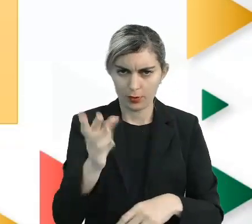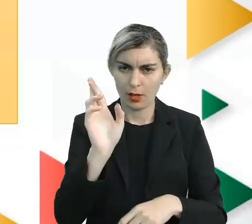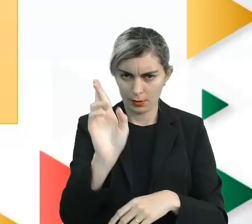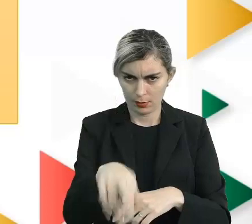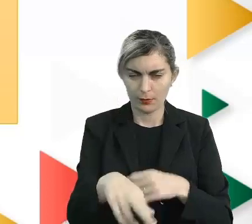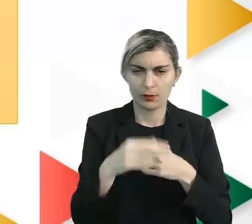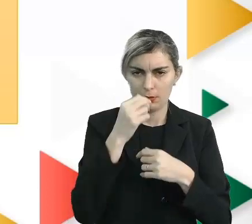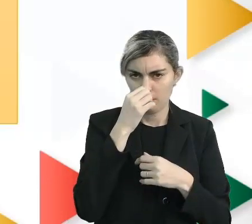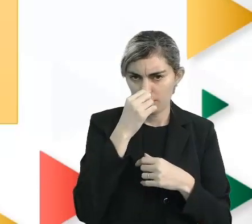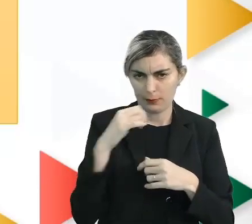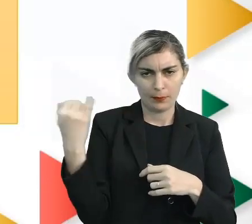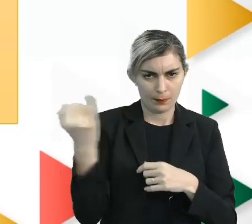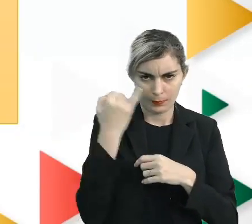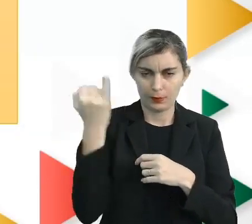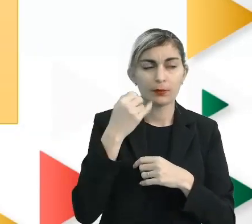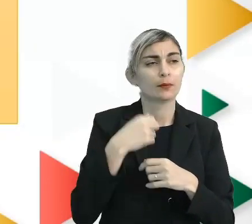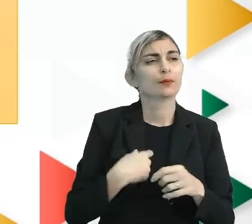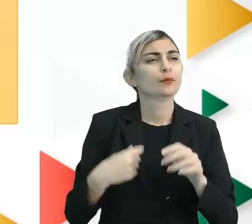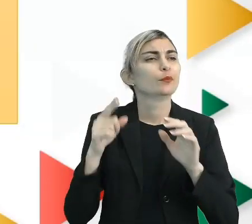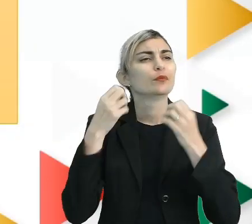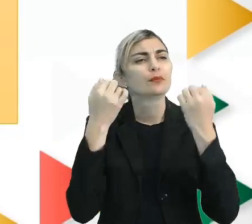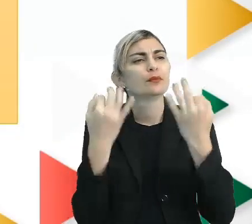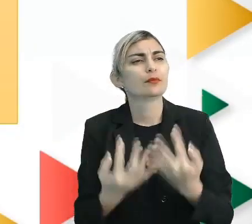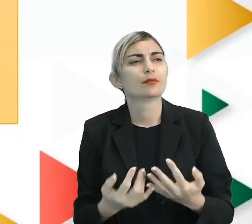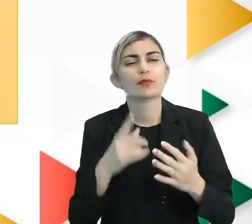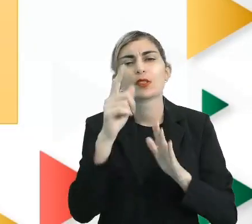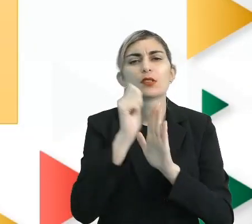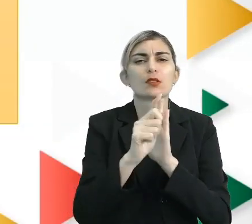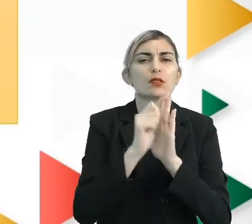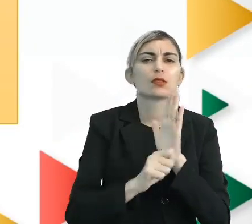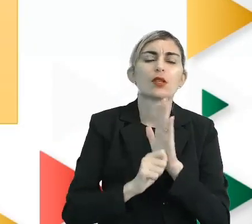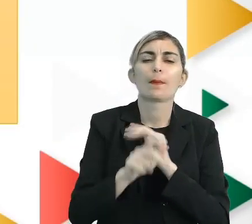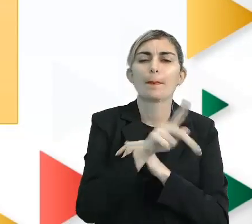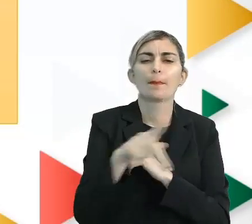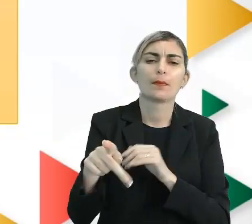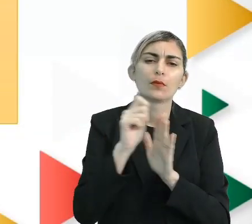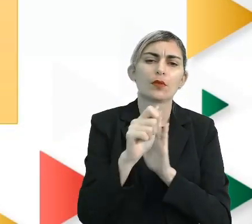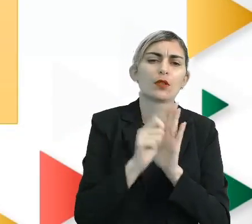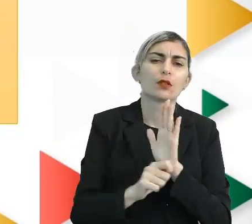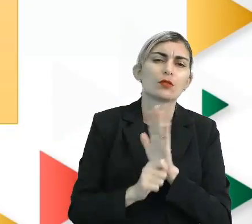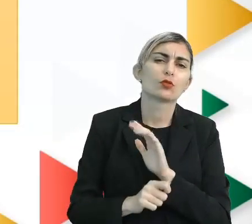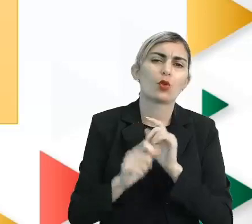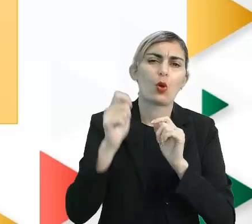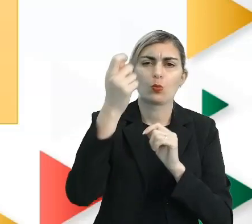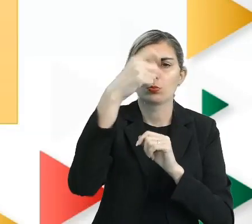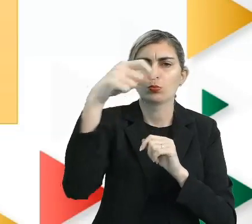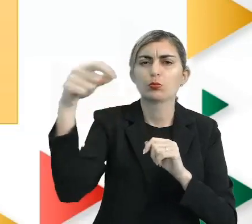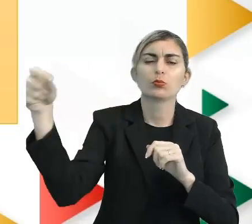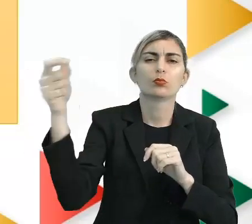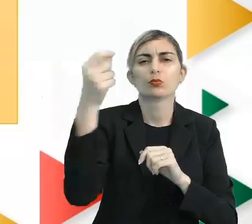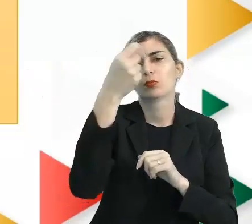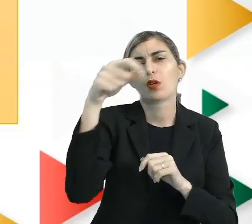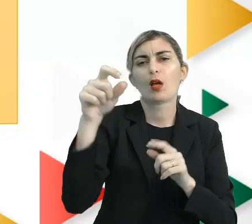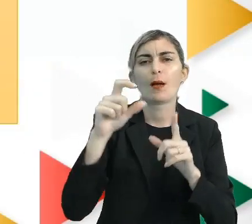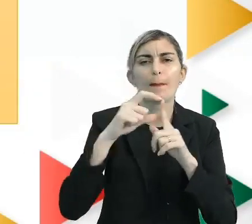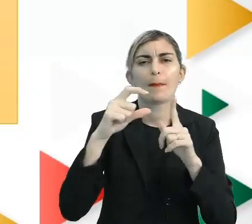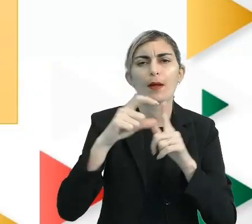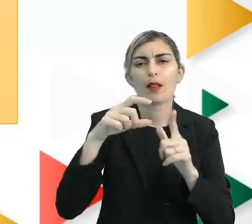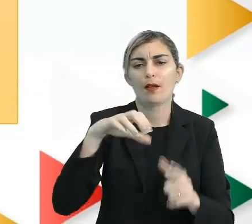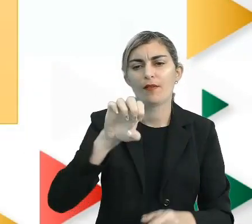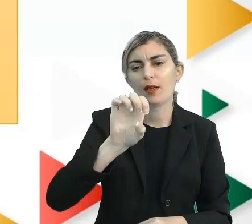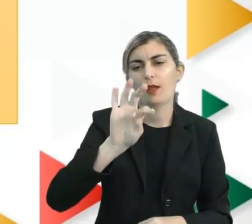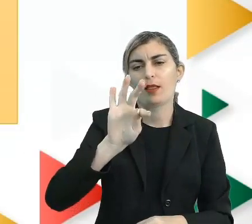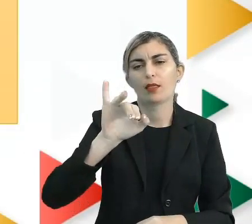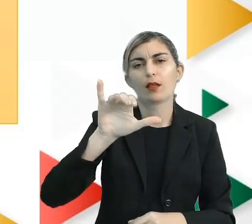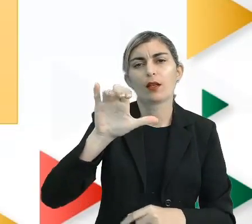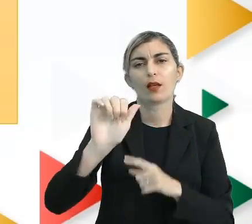uma questão importante. Aí diz assim: escreva, a professora pede, escreva na lousa, no quadro, a palavra